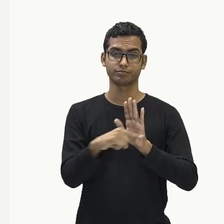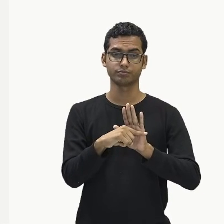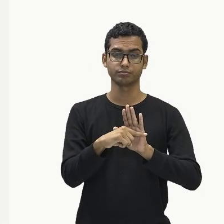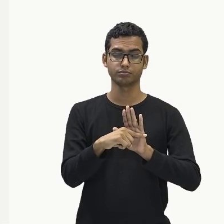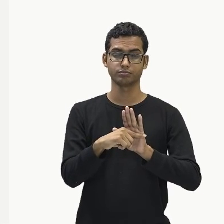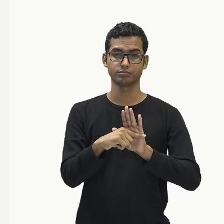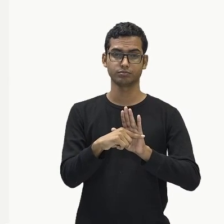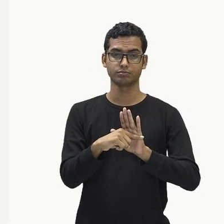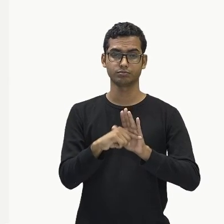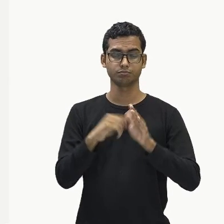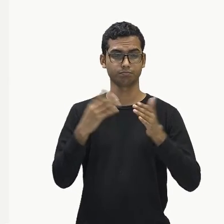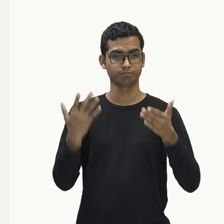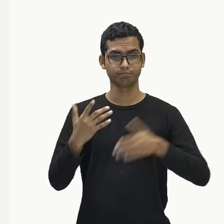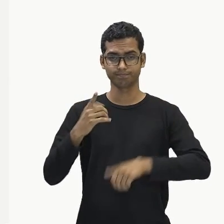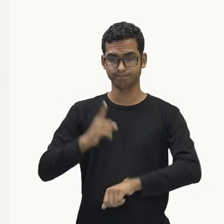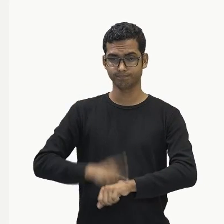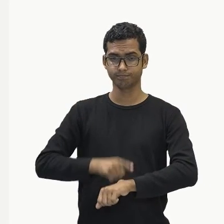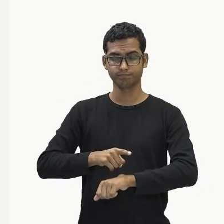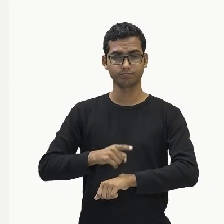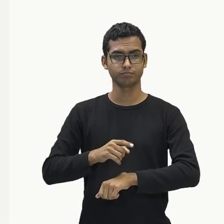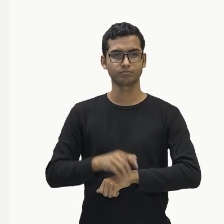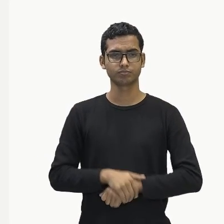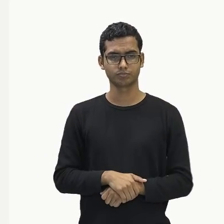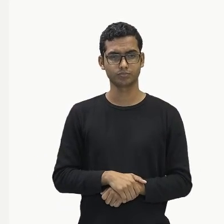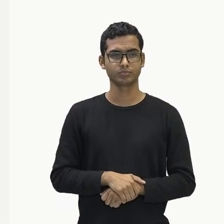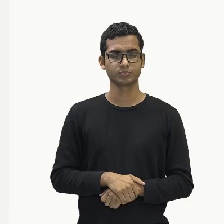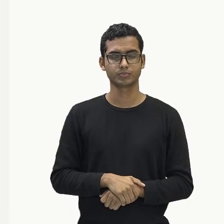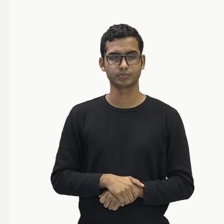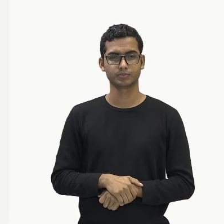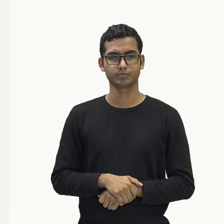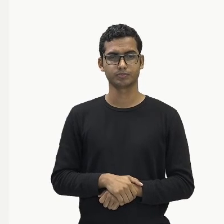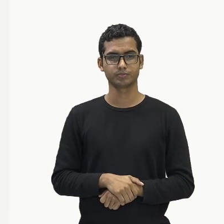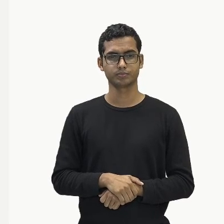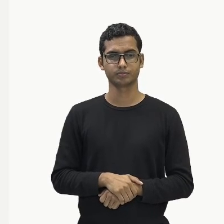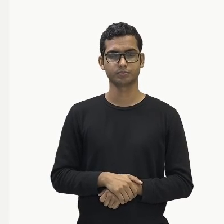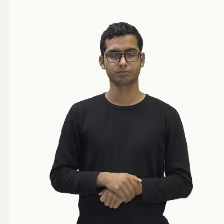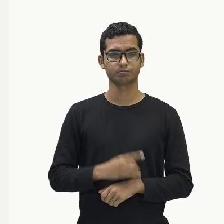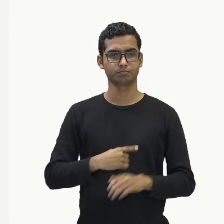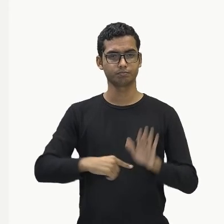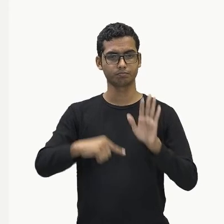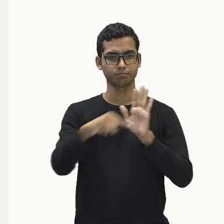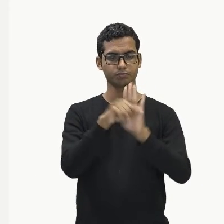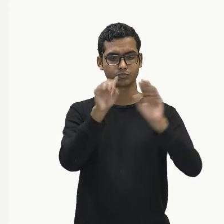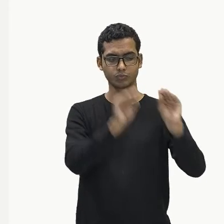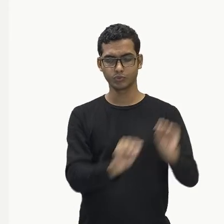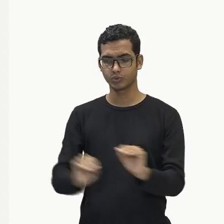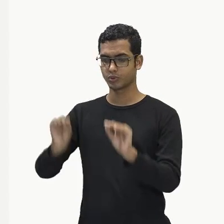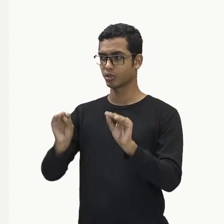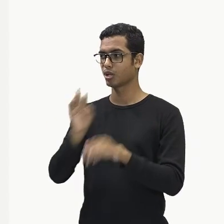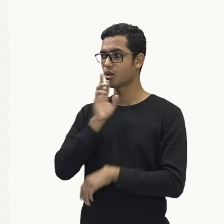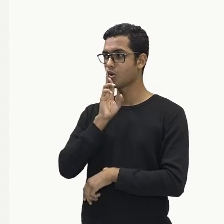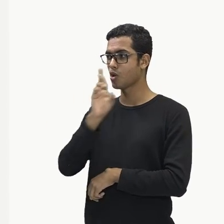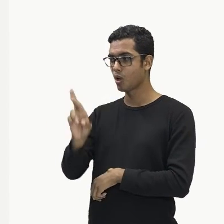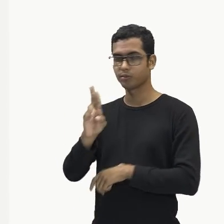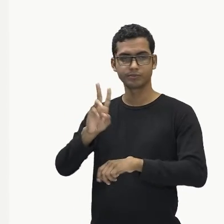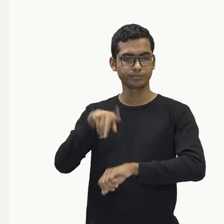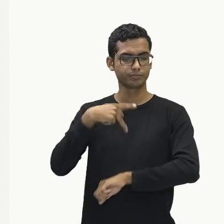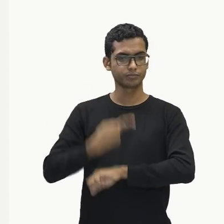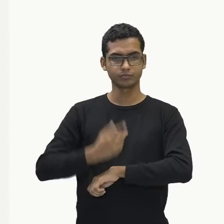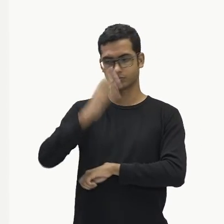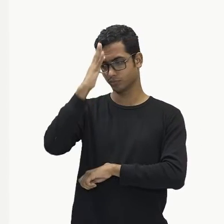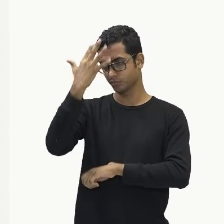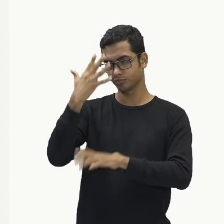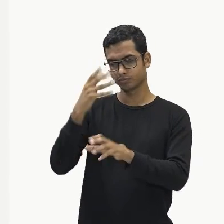automaticamente, você vai repetir logo esse menos lá para o resultado e vai resolver aí a potenciação que ele